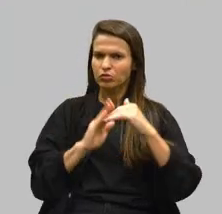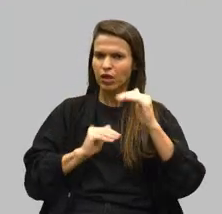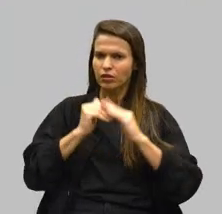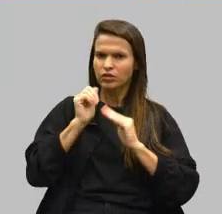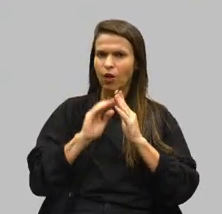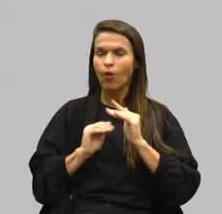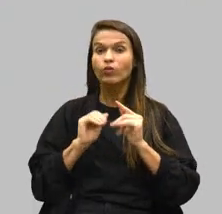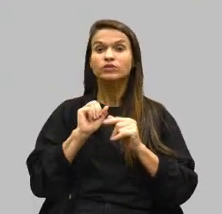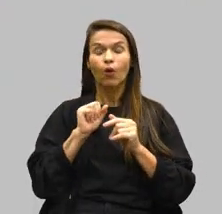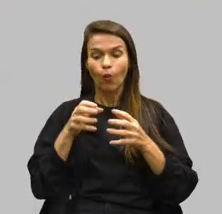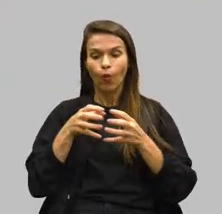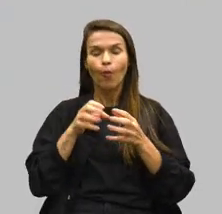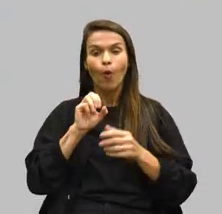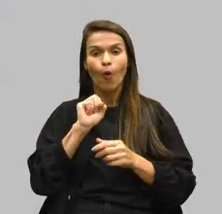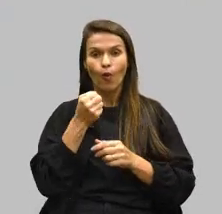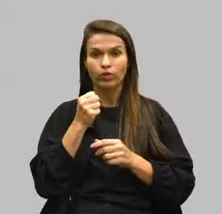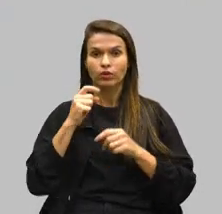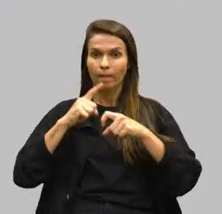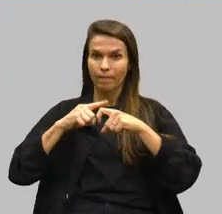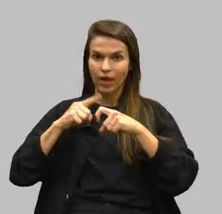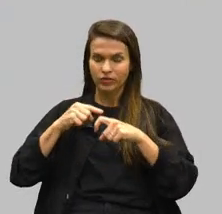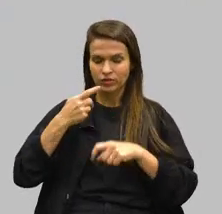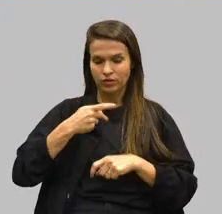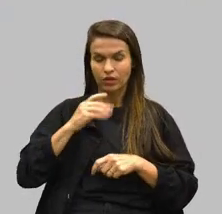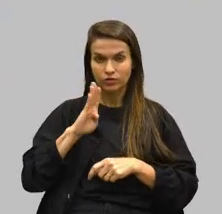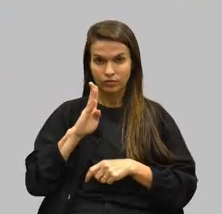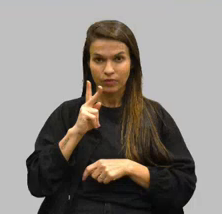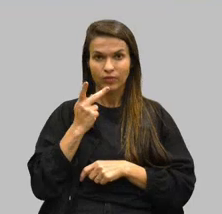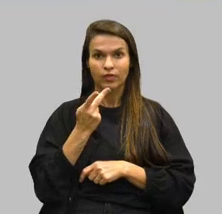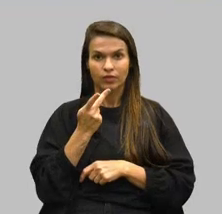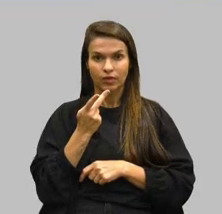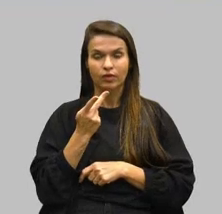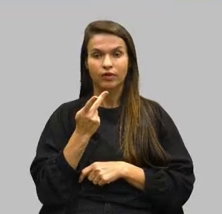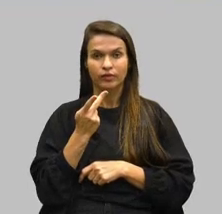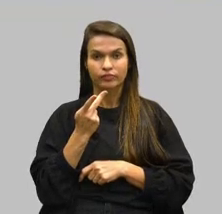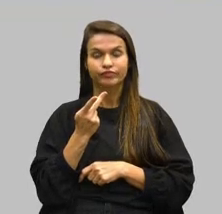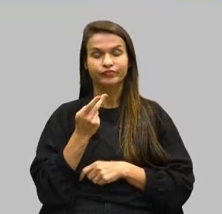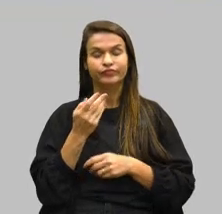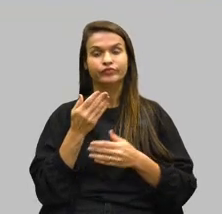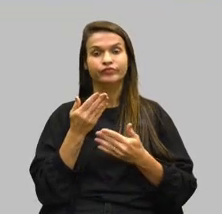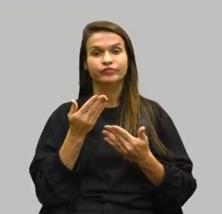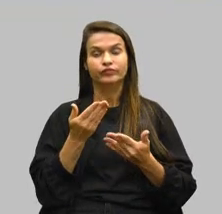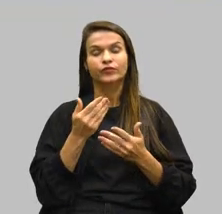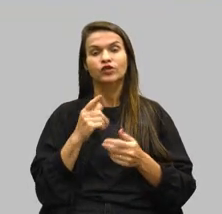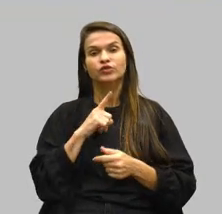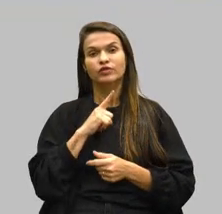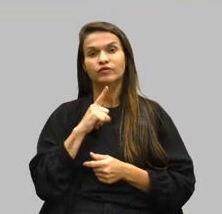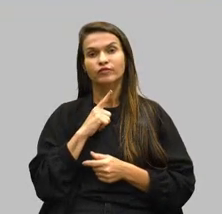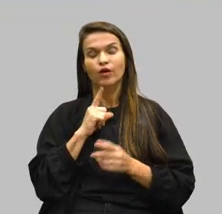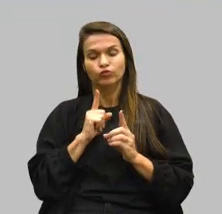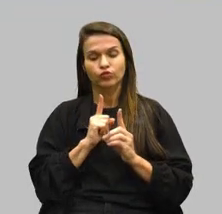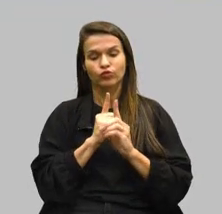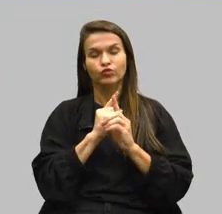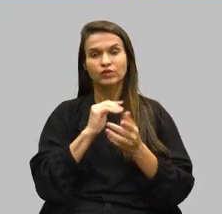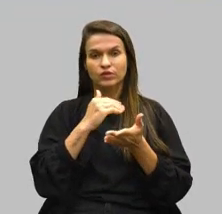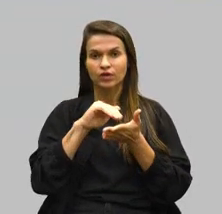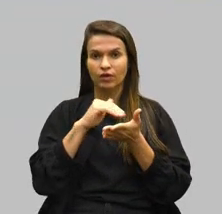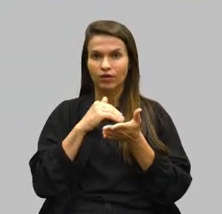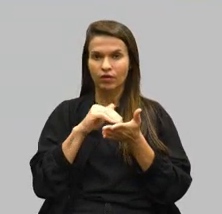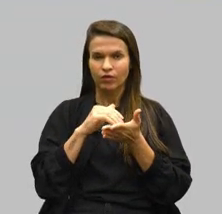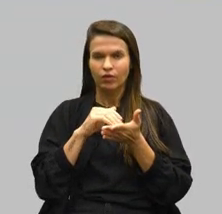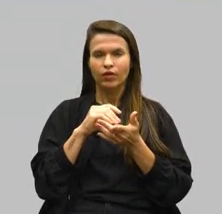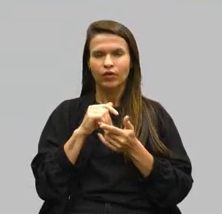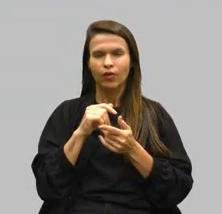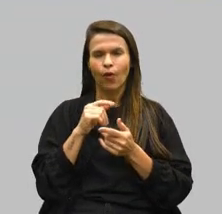médicos envolvidos aí são aqui de Belo Horizonte mesmo e aí nós tivemos aqui com o secretário Fernando passal